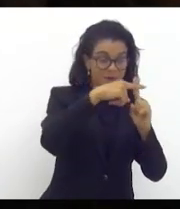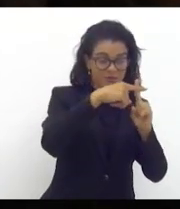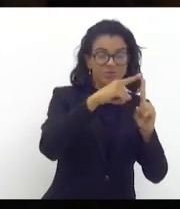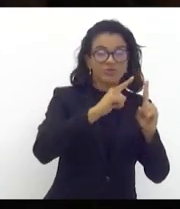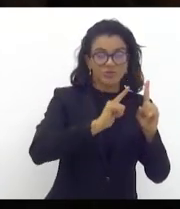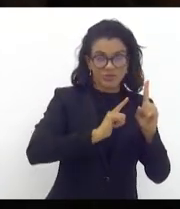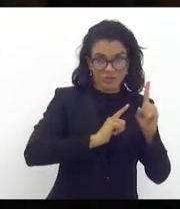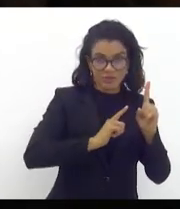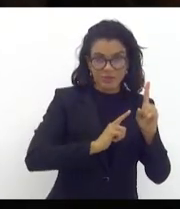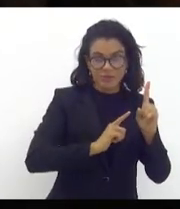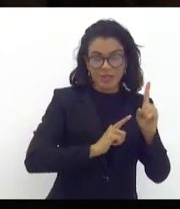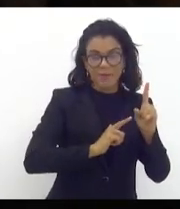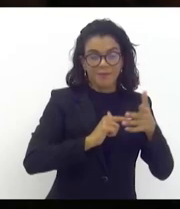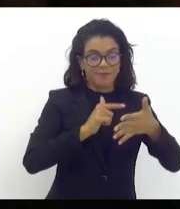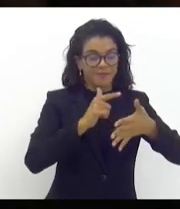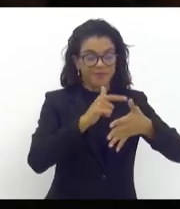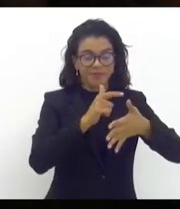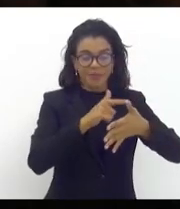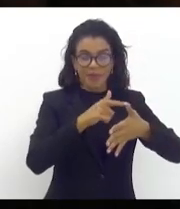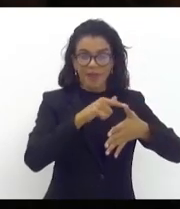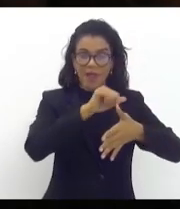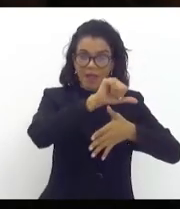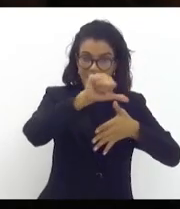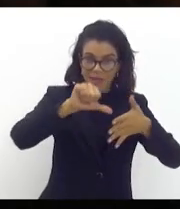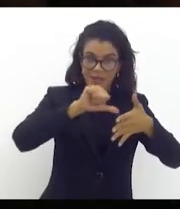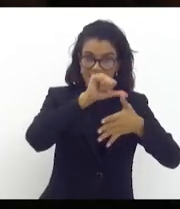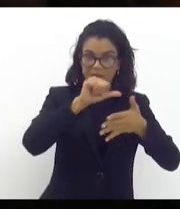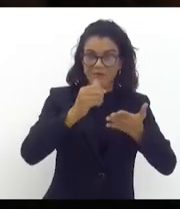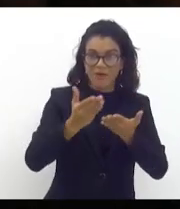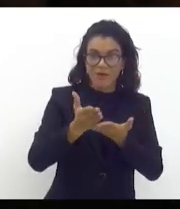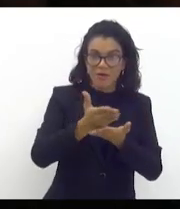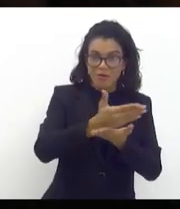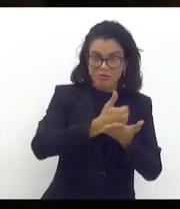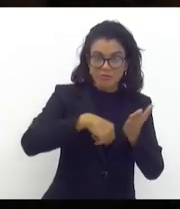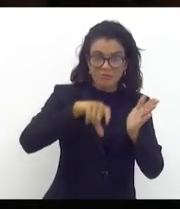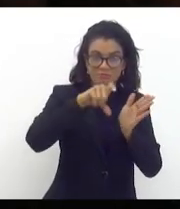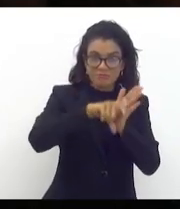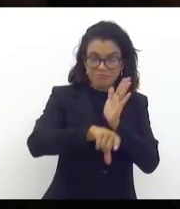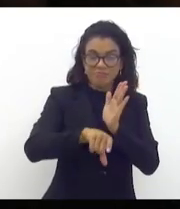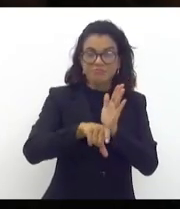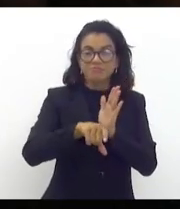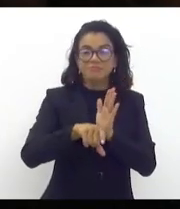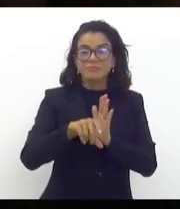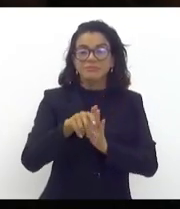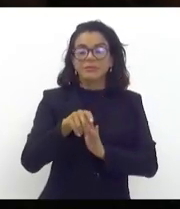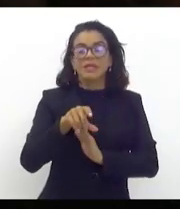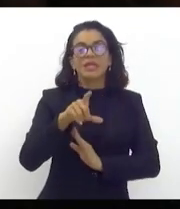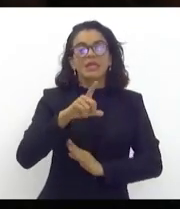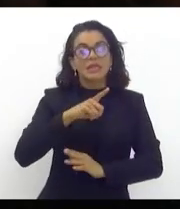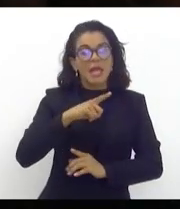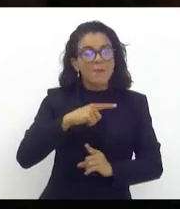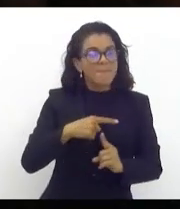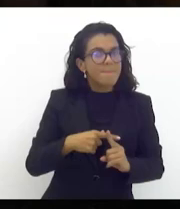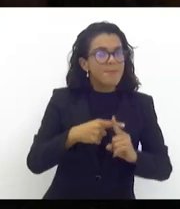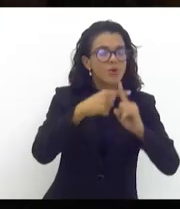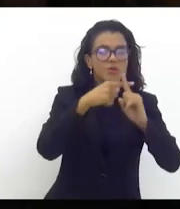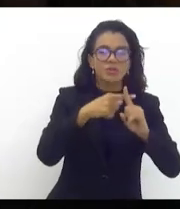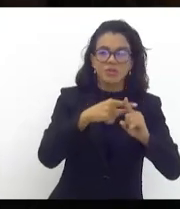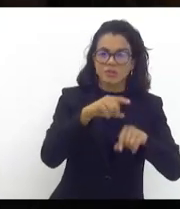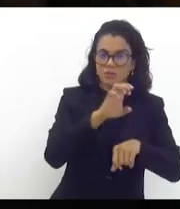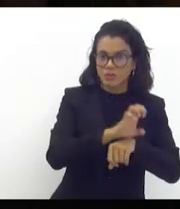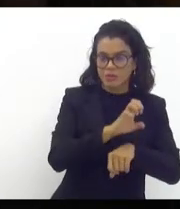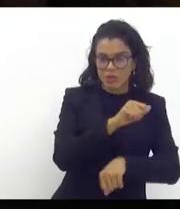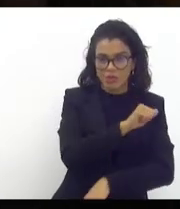positivo: a reforma tributária traz algo muito positivo para o estado do